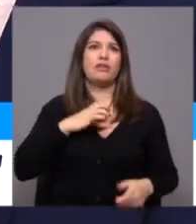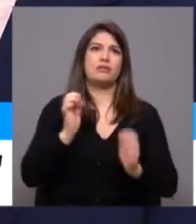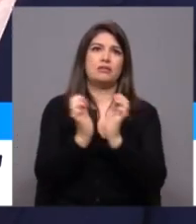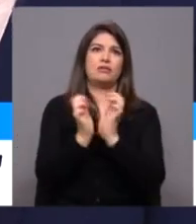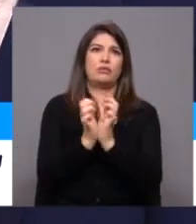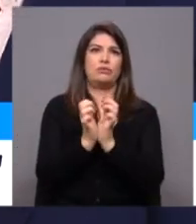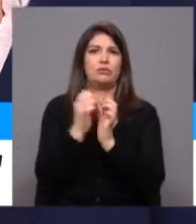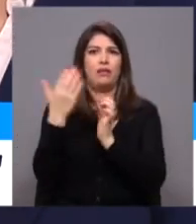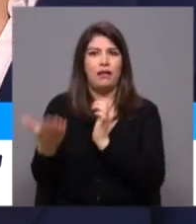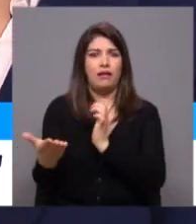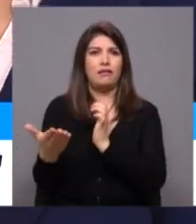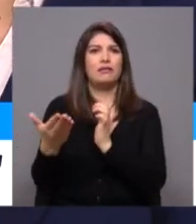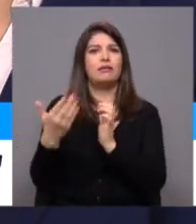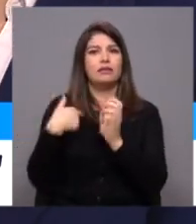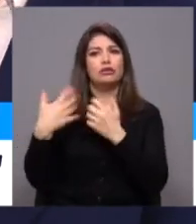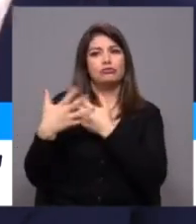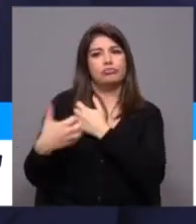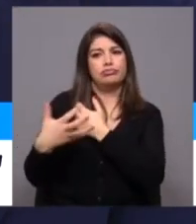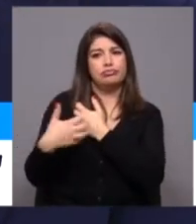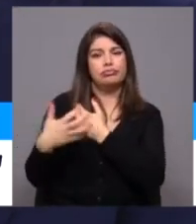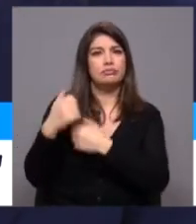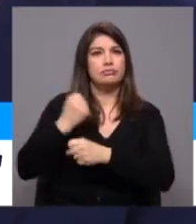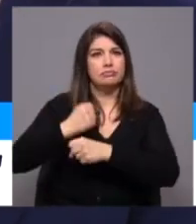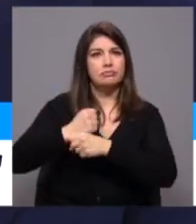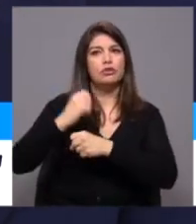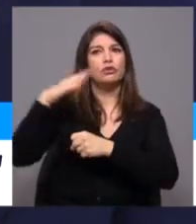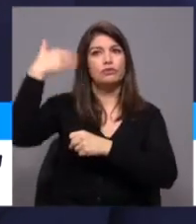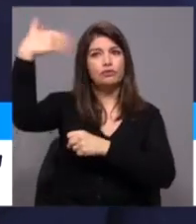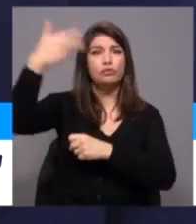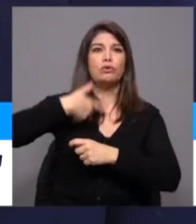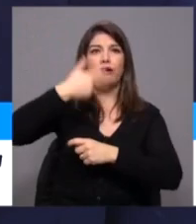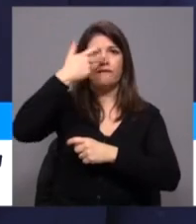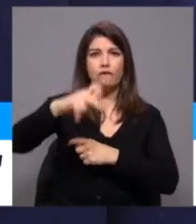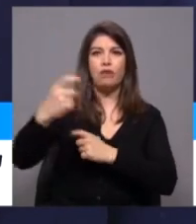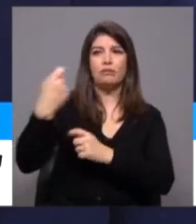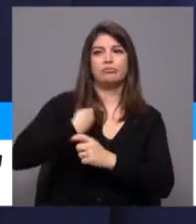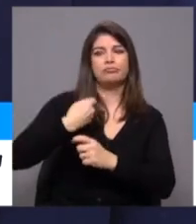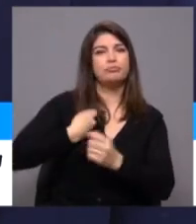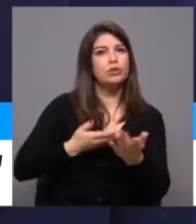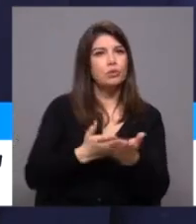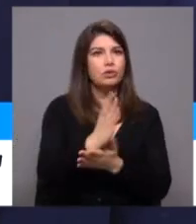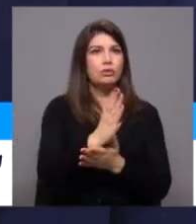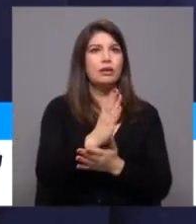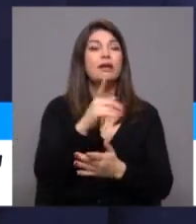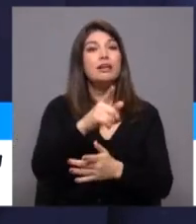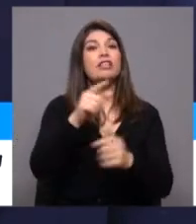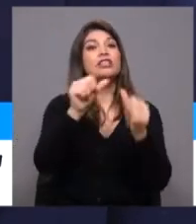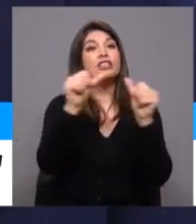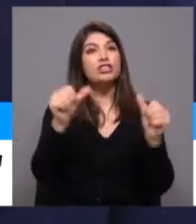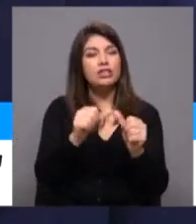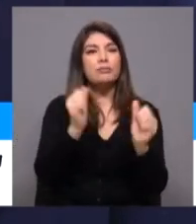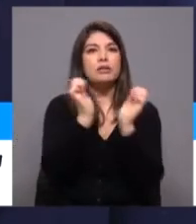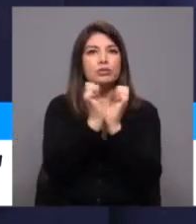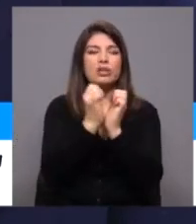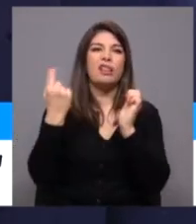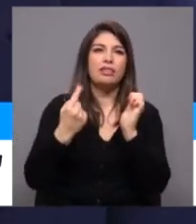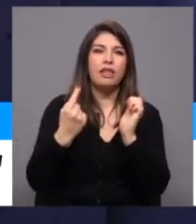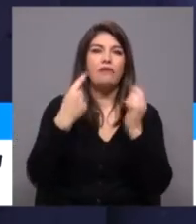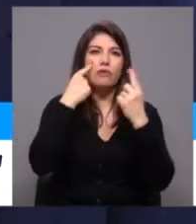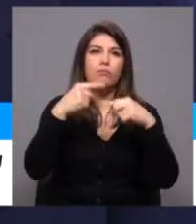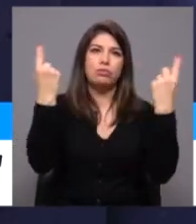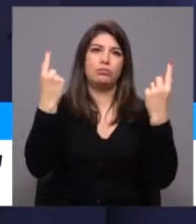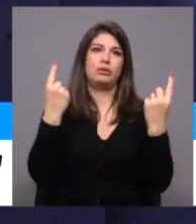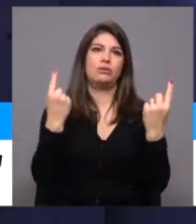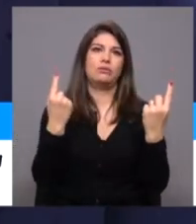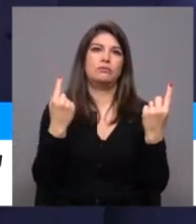a contribuição que fizeram vai ter o retorno devido nas suas pensões. E para isso o sistema tem de ser público. Mas para o sistema de segurança público nós temos de garantir